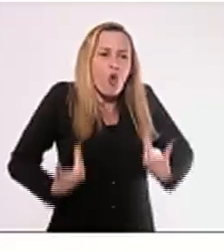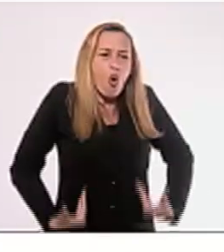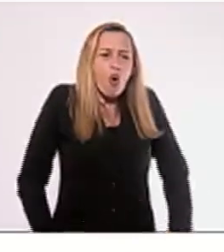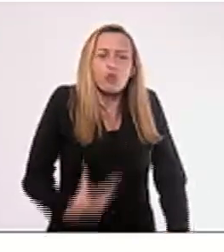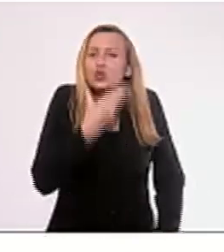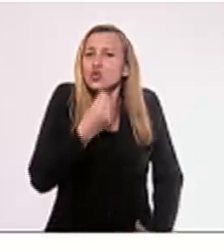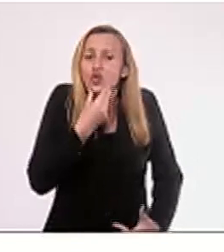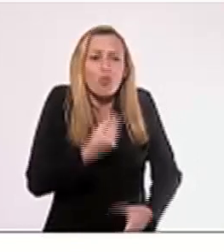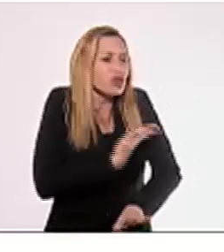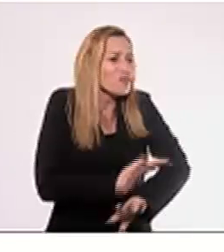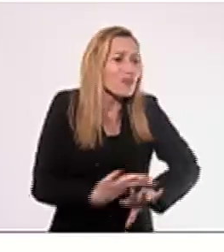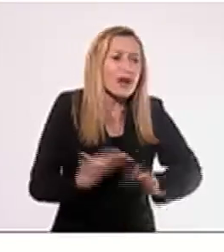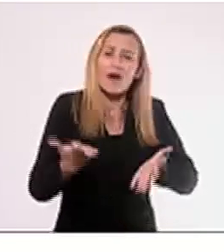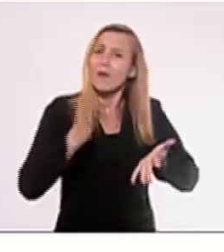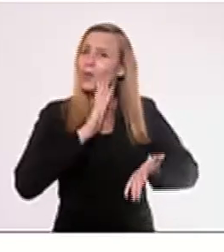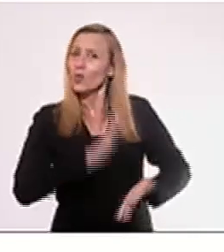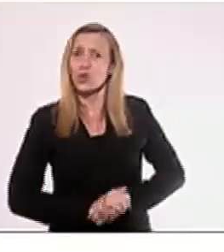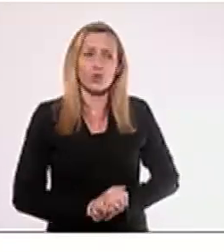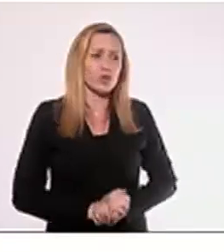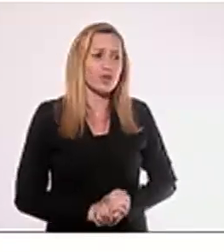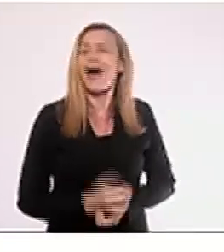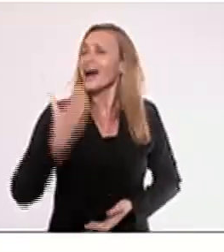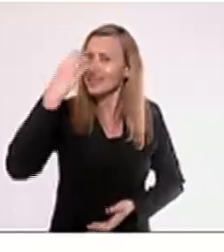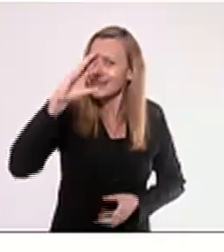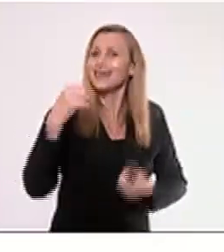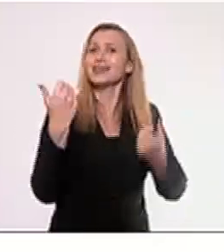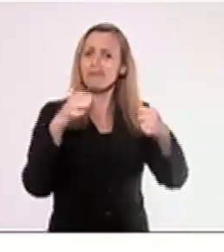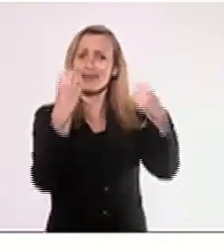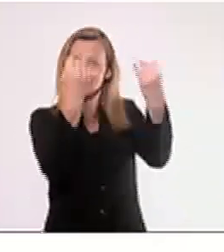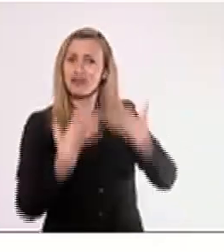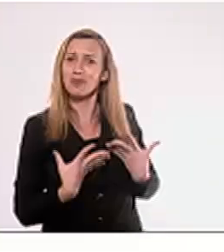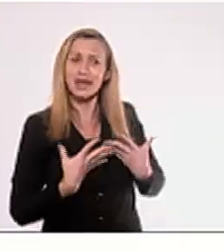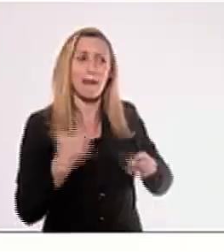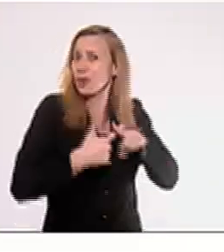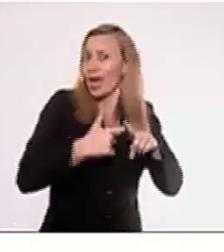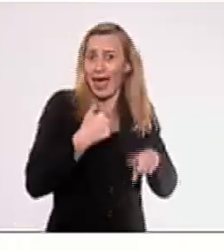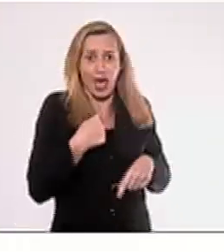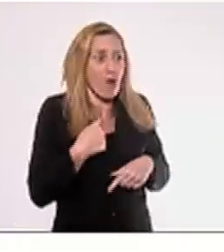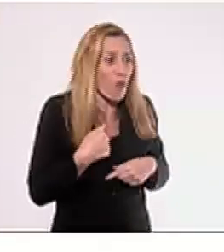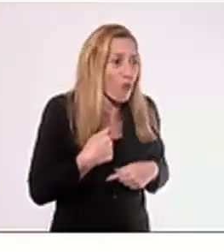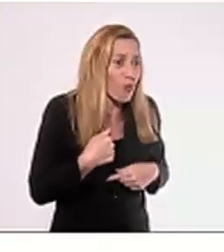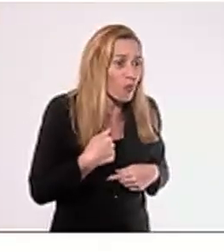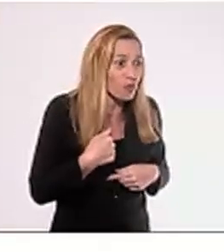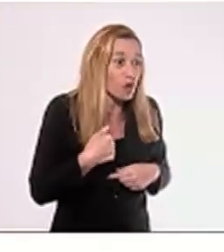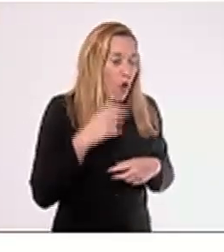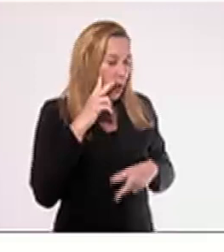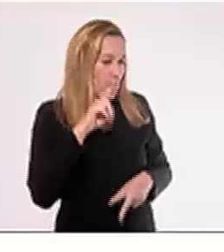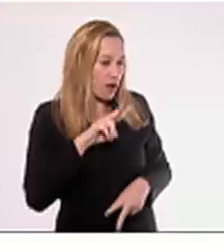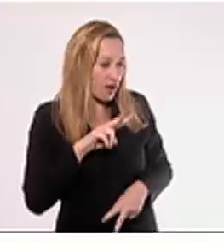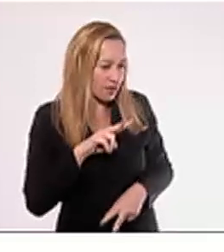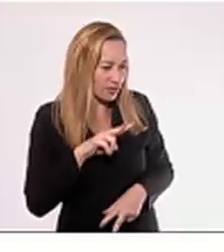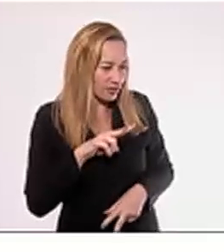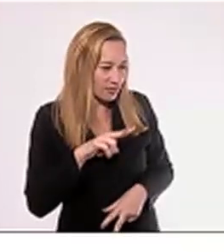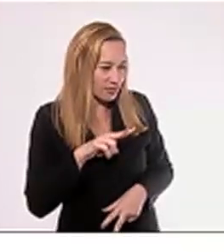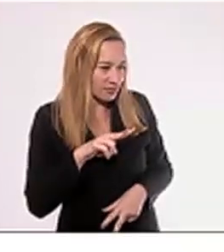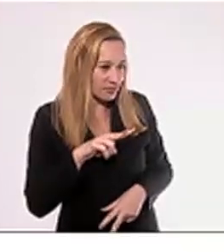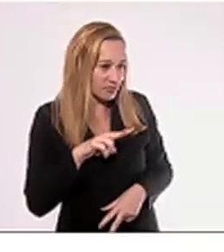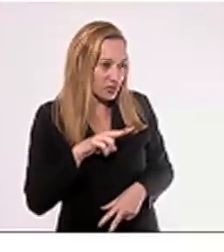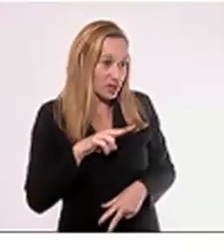dessas pessoas. A ciência deve explicar, porque eu, olhando da